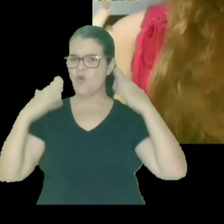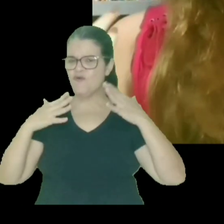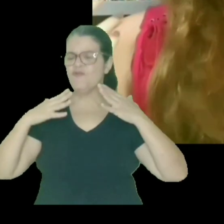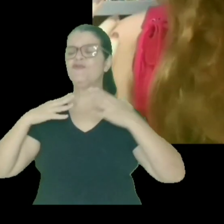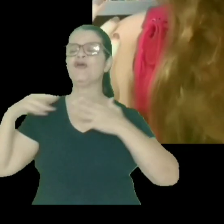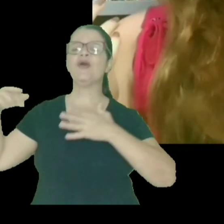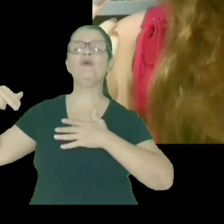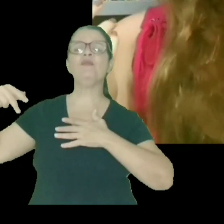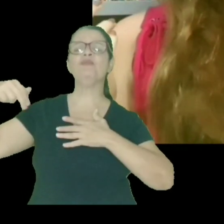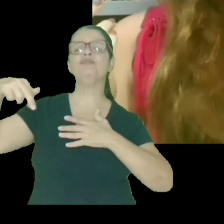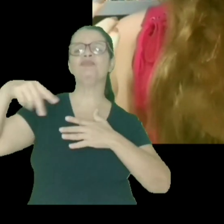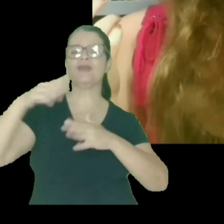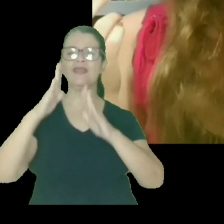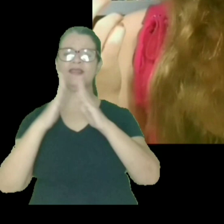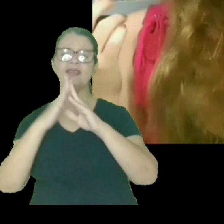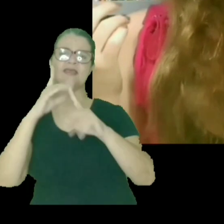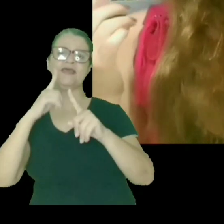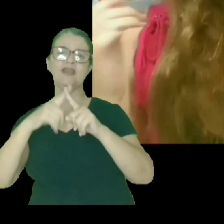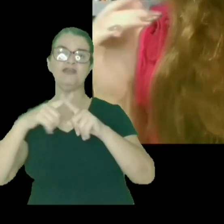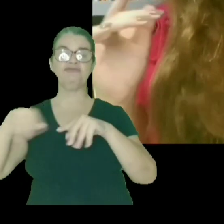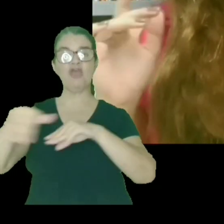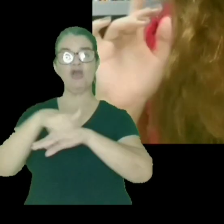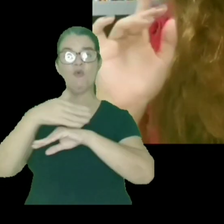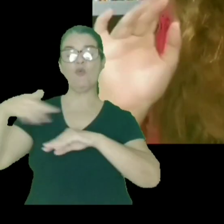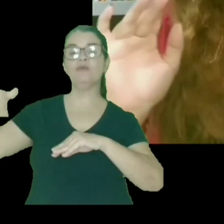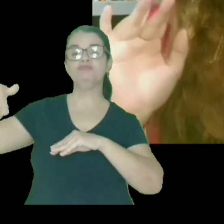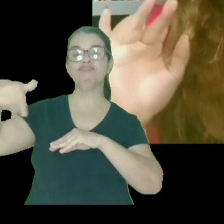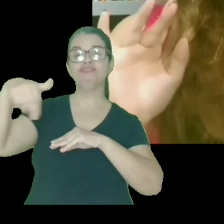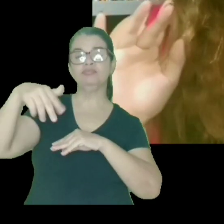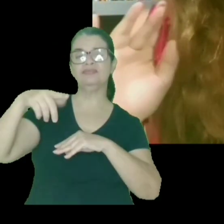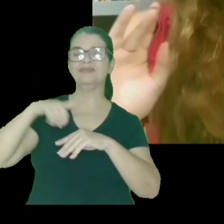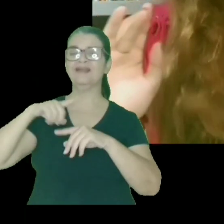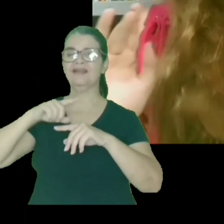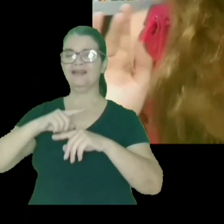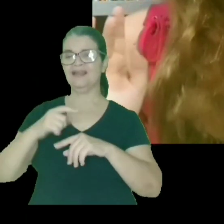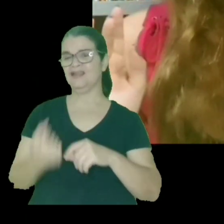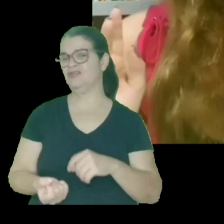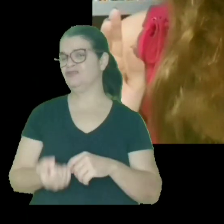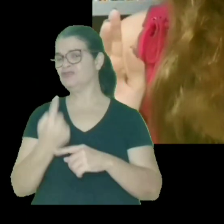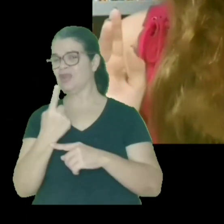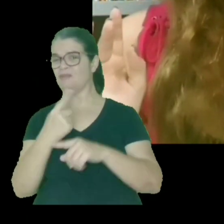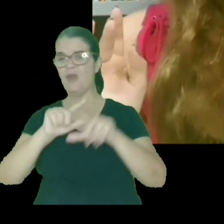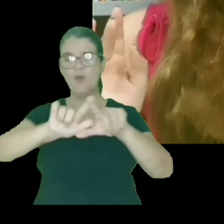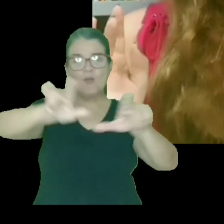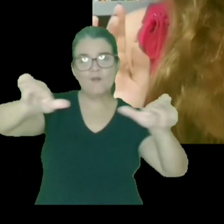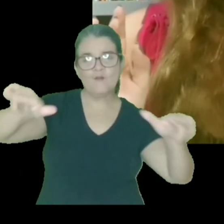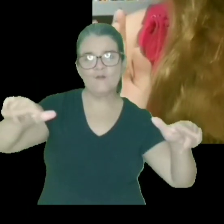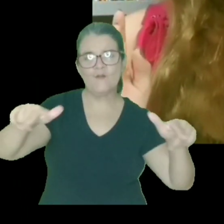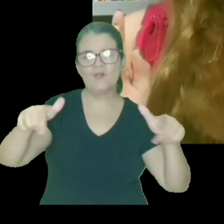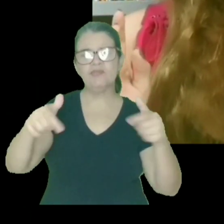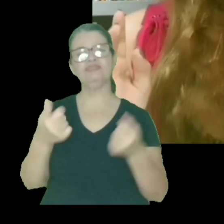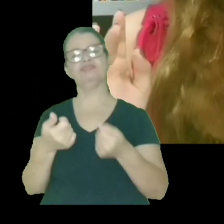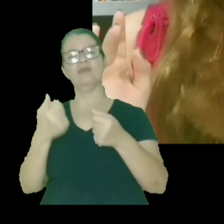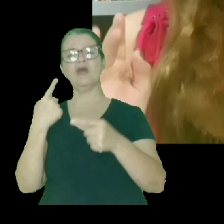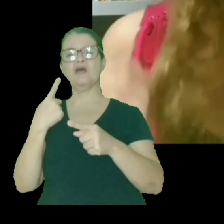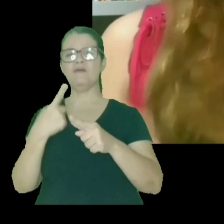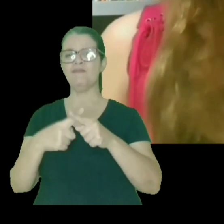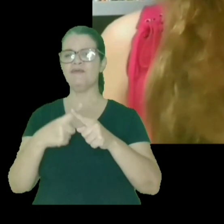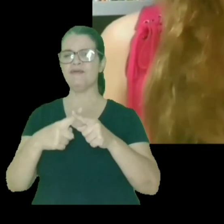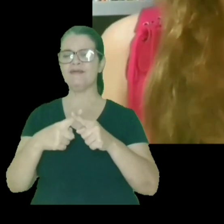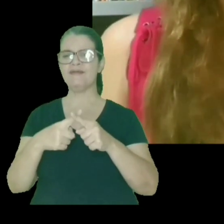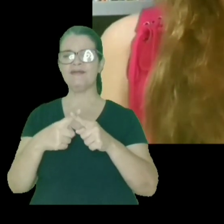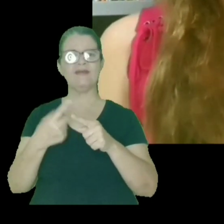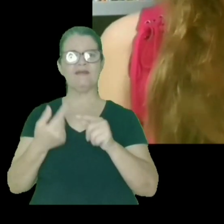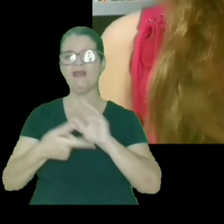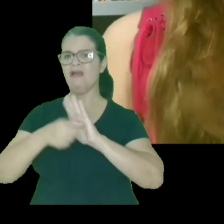cabeça e a igreja. Atravessando a rua é tão extremamente vazia que se segue ao